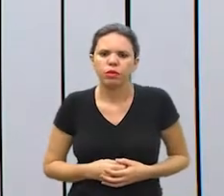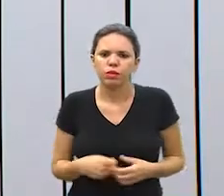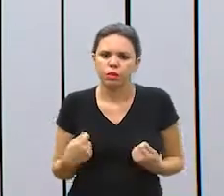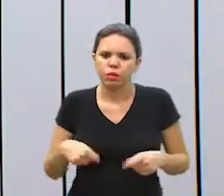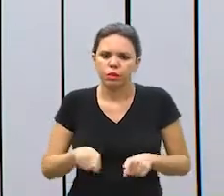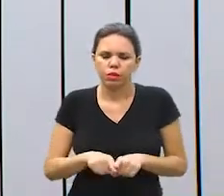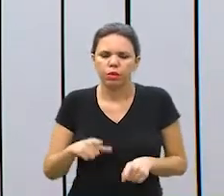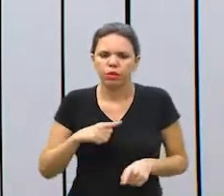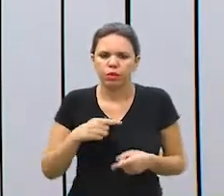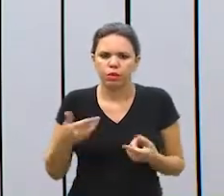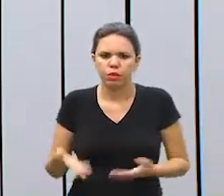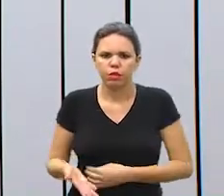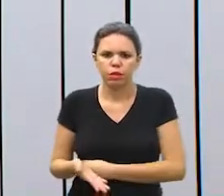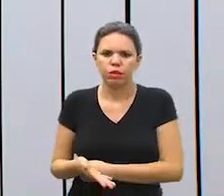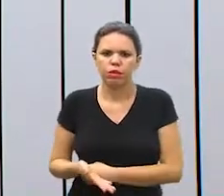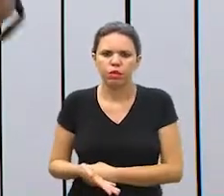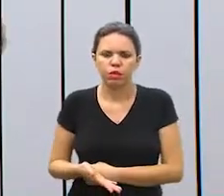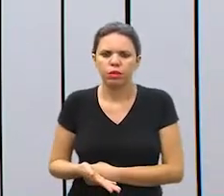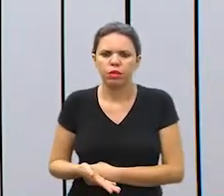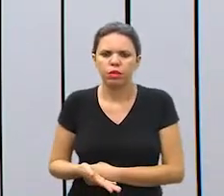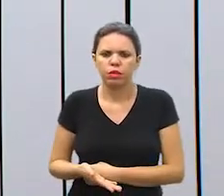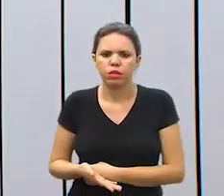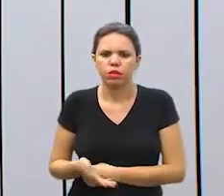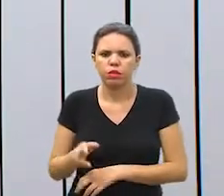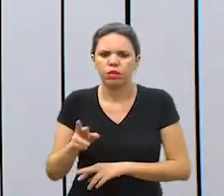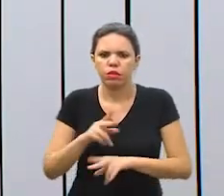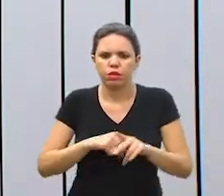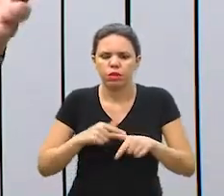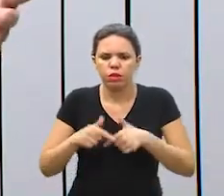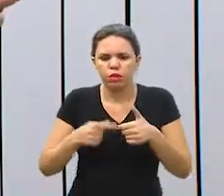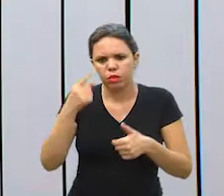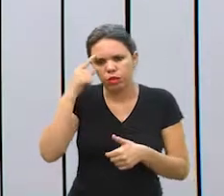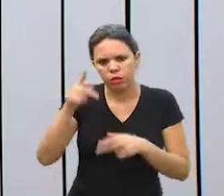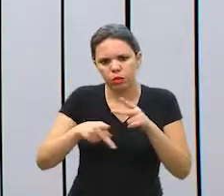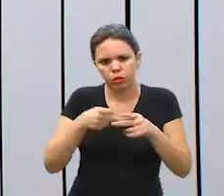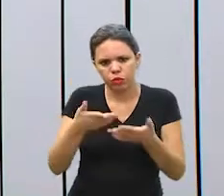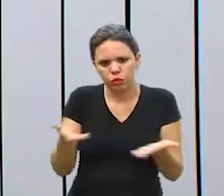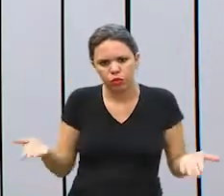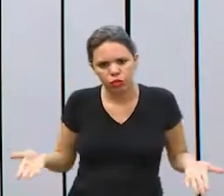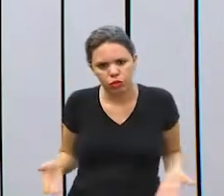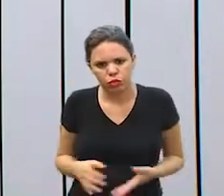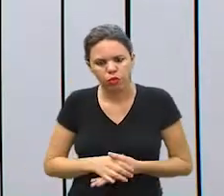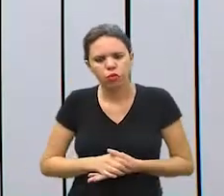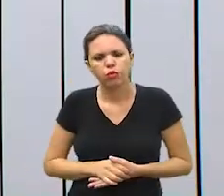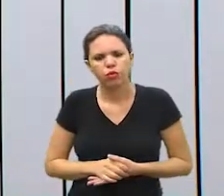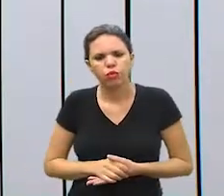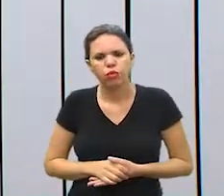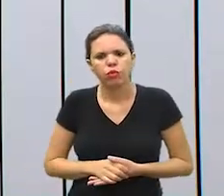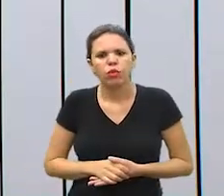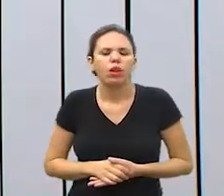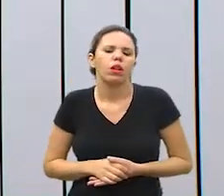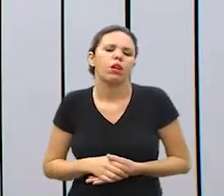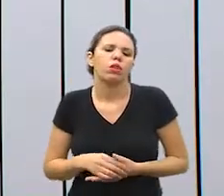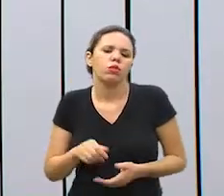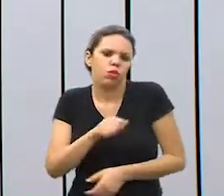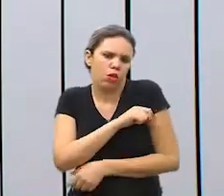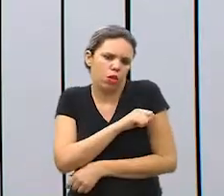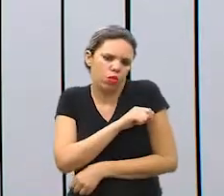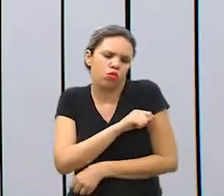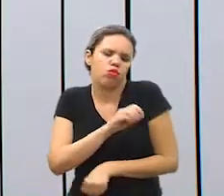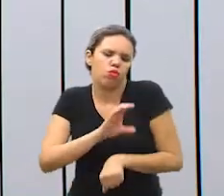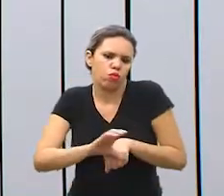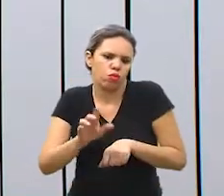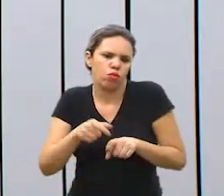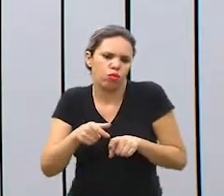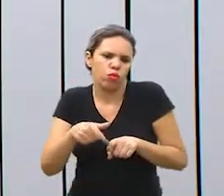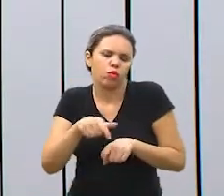ter essa fluidez de serviço desse pessoal residente, deveria ser não só no